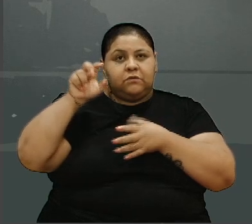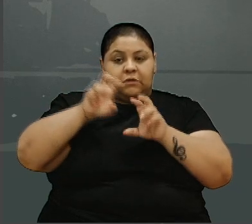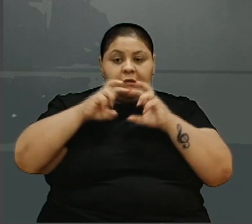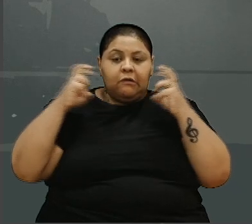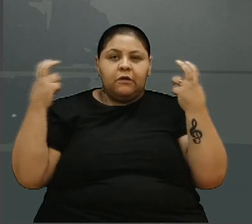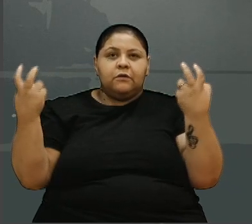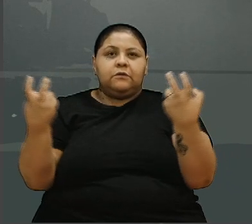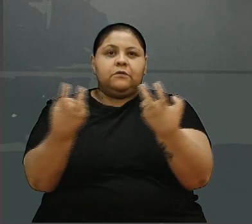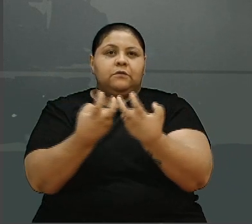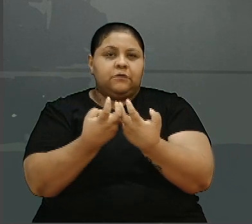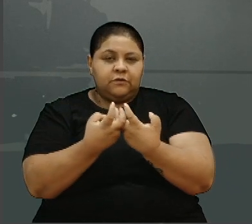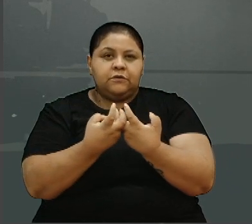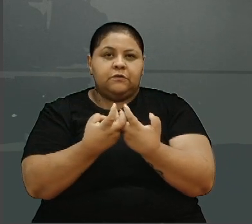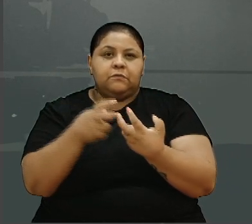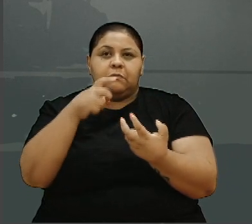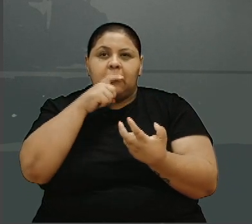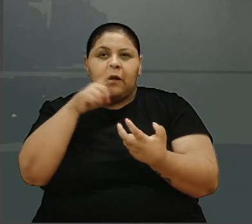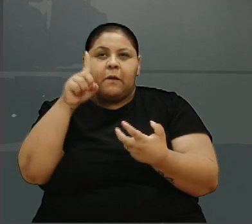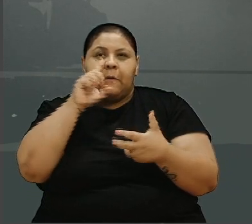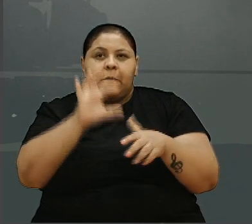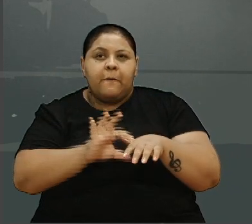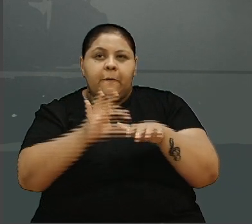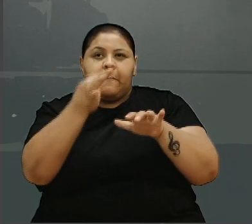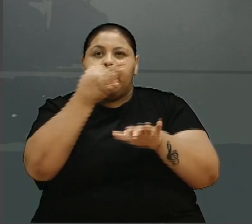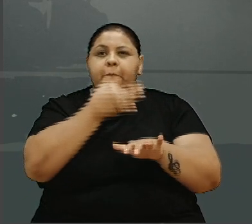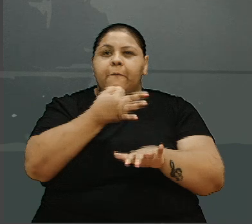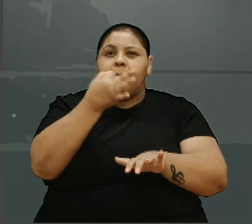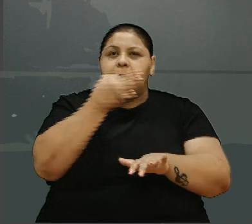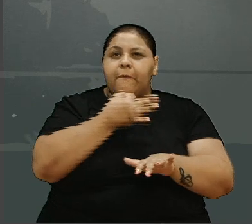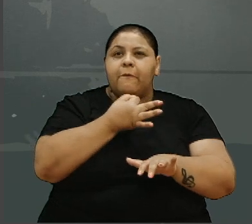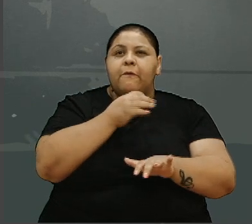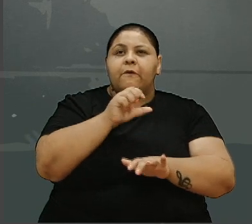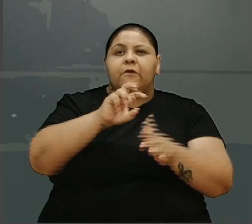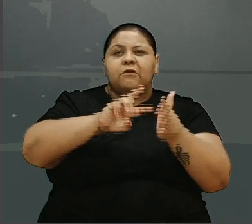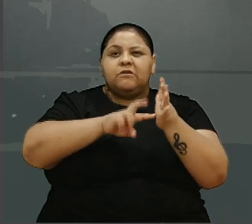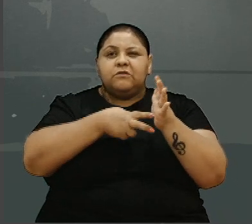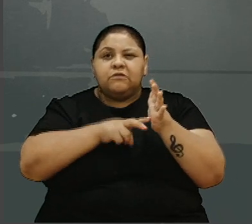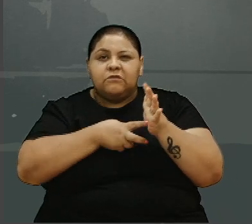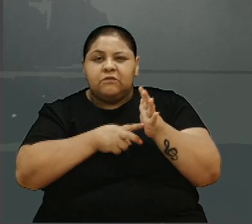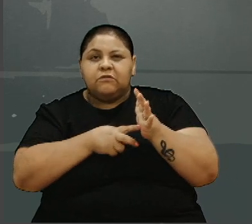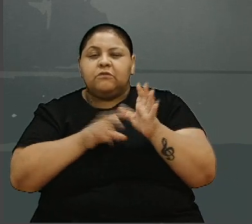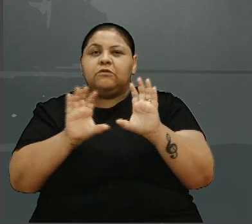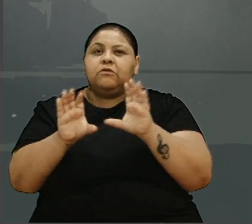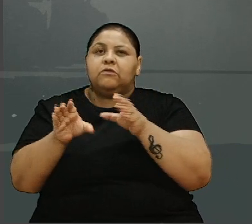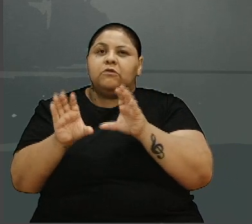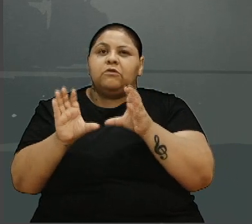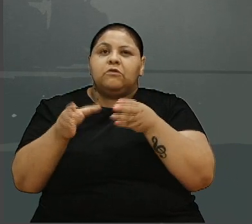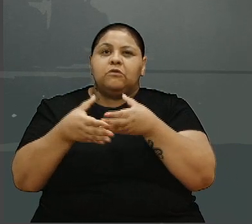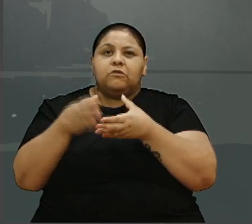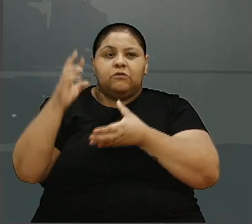Pais e Mestres de Caxias, do CEPERGS, do Sindicerve, da Comissão